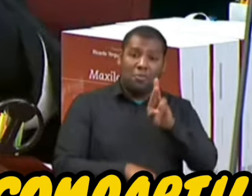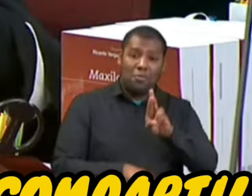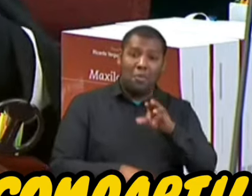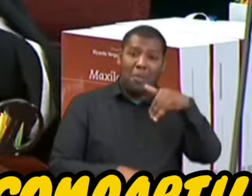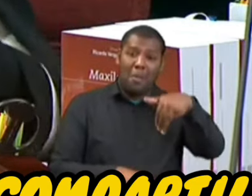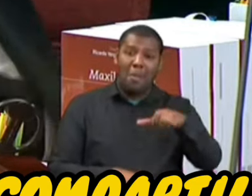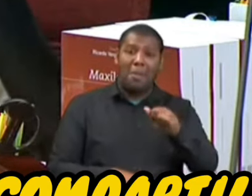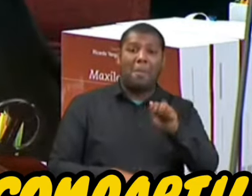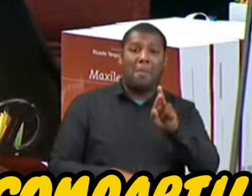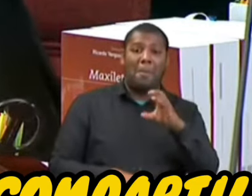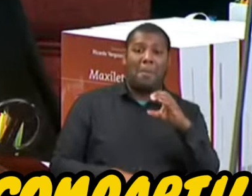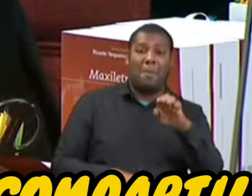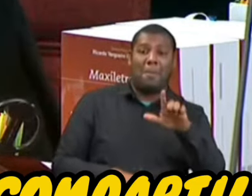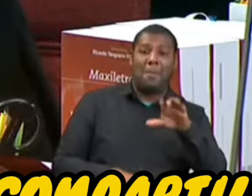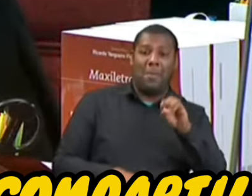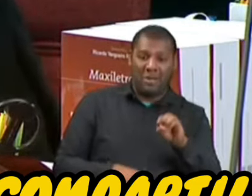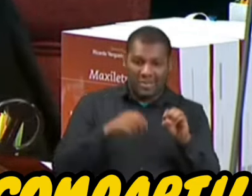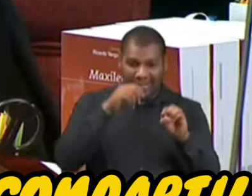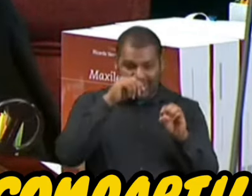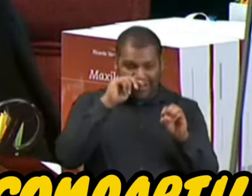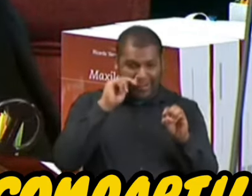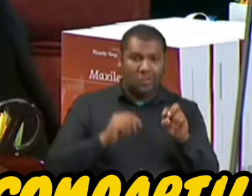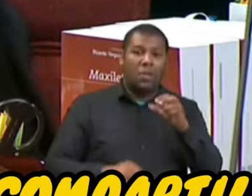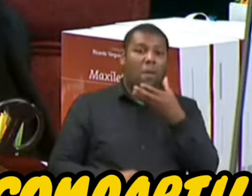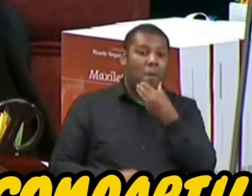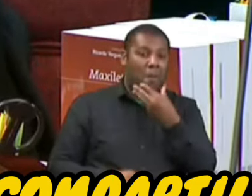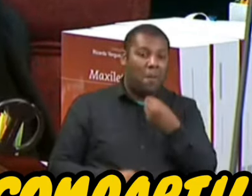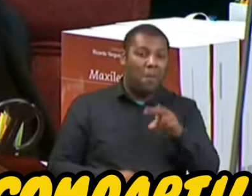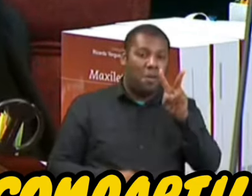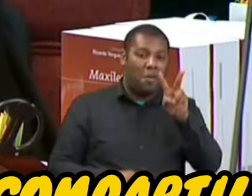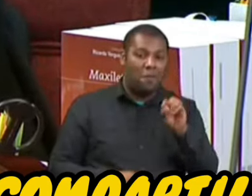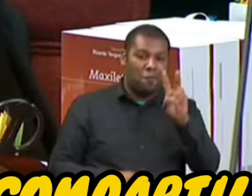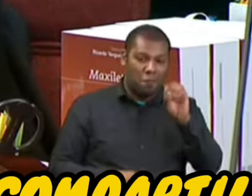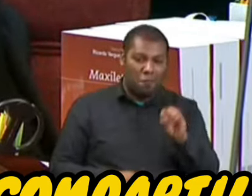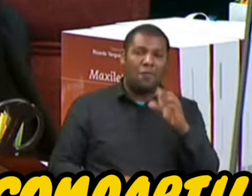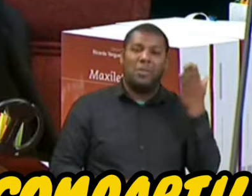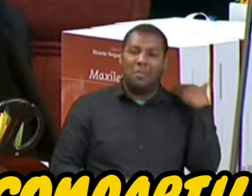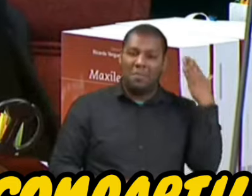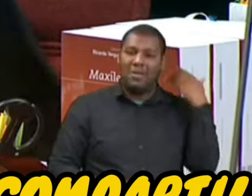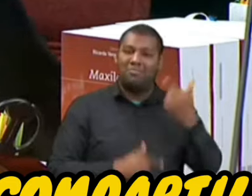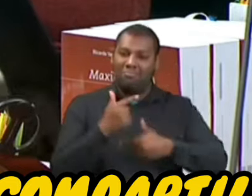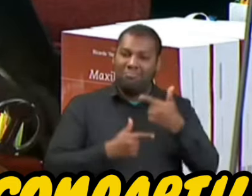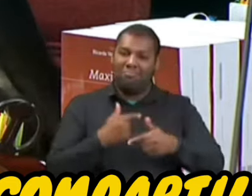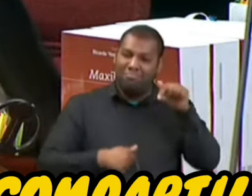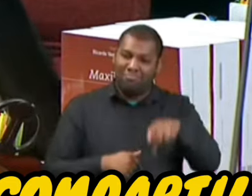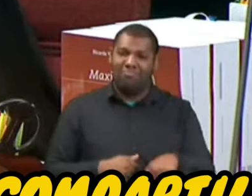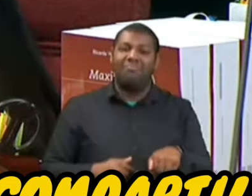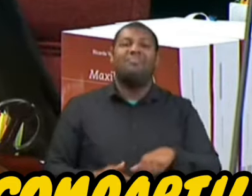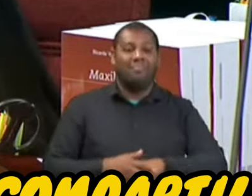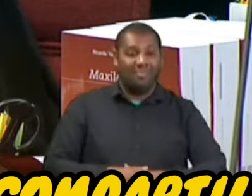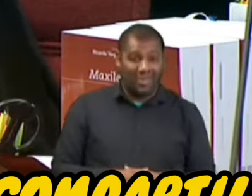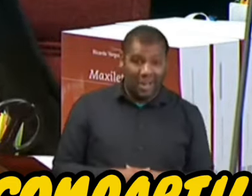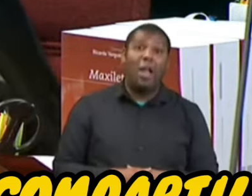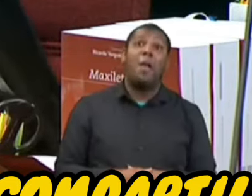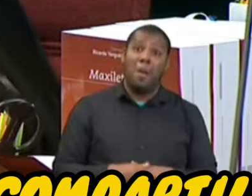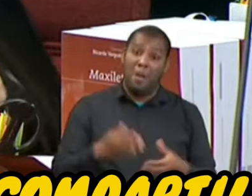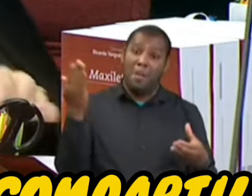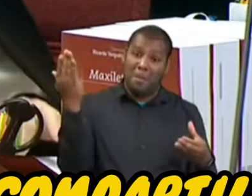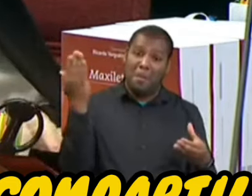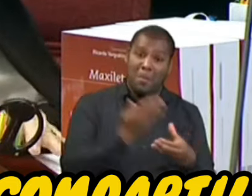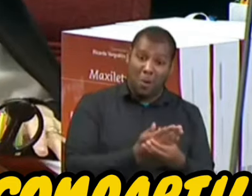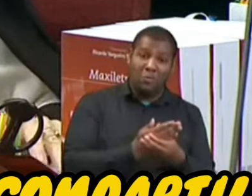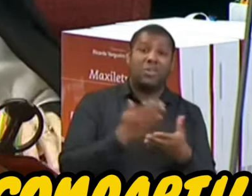resolver, não, dar uma liminar no caso que até hoje não se consegue sair de jeito nenhum do meu gabinete. E essas coisas